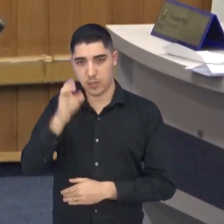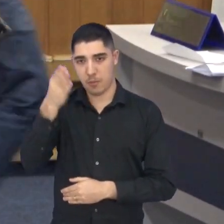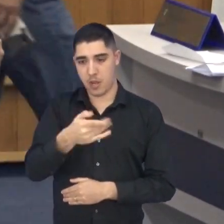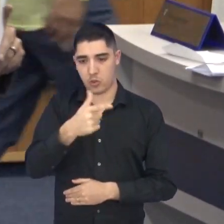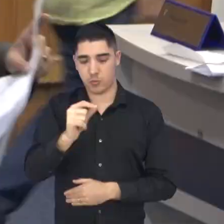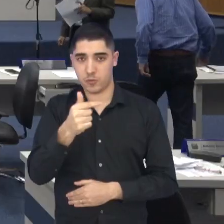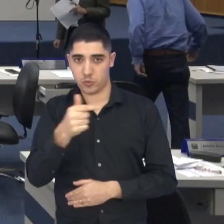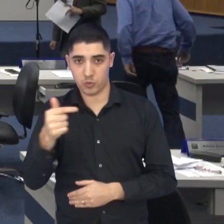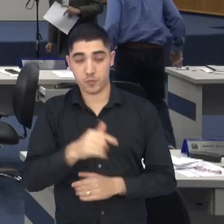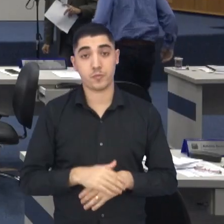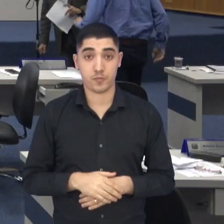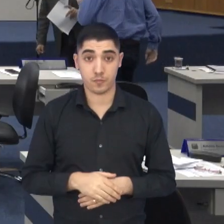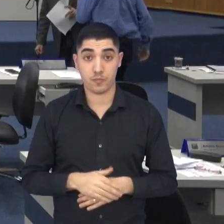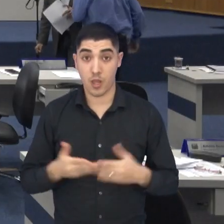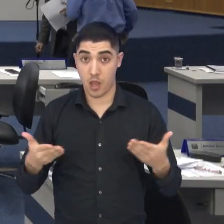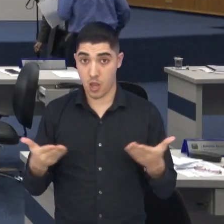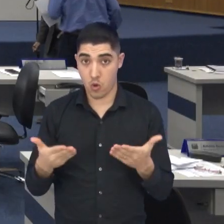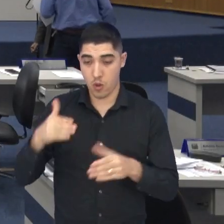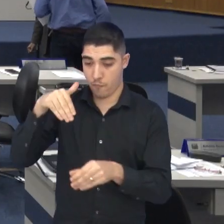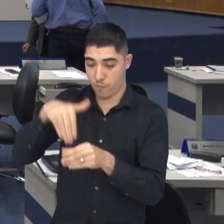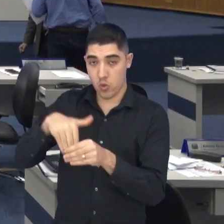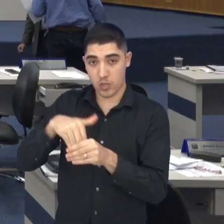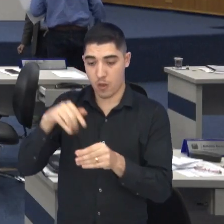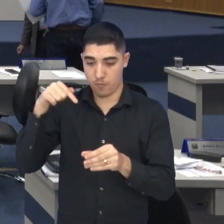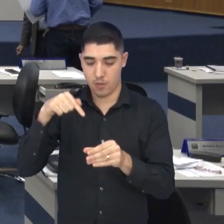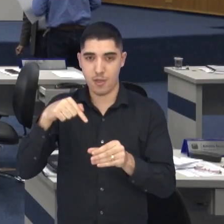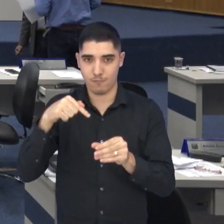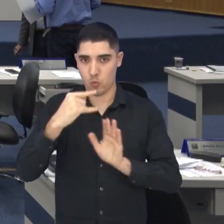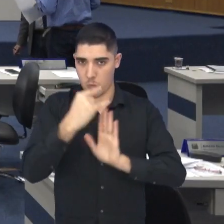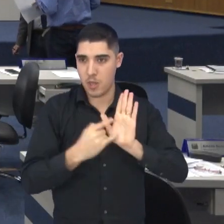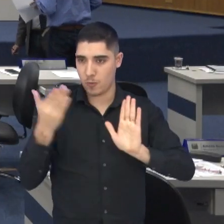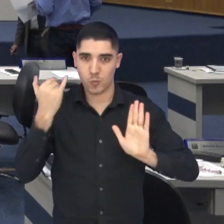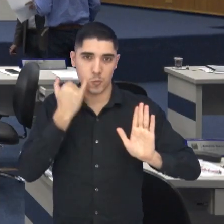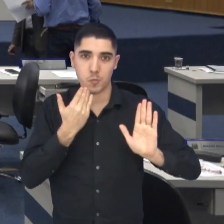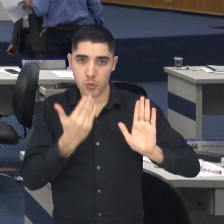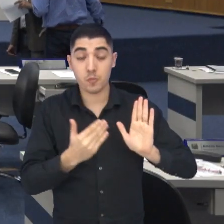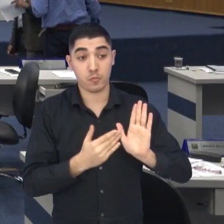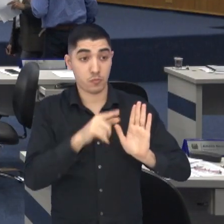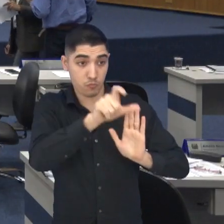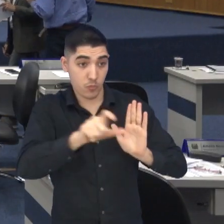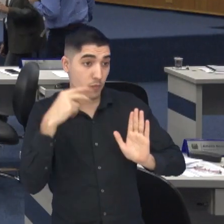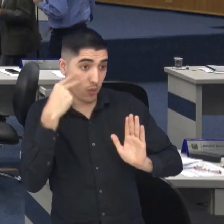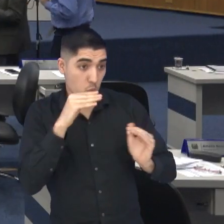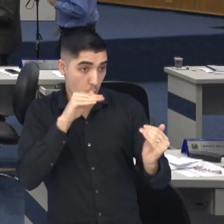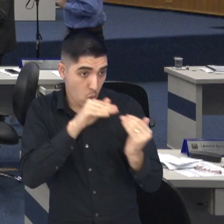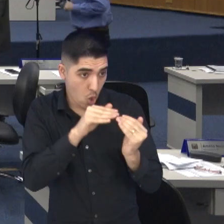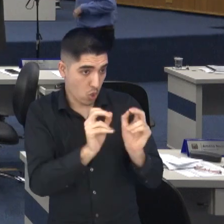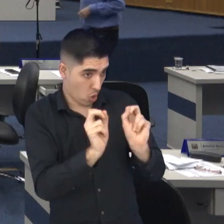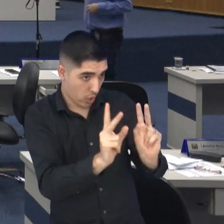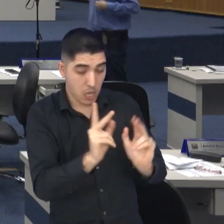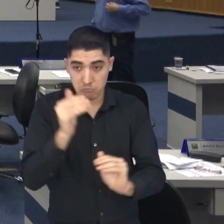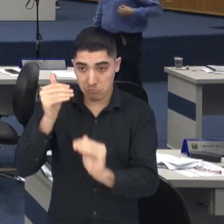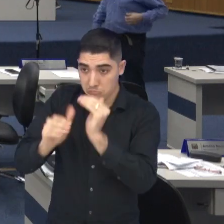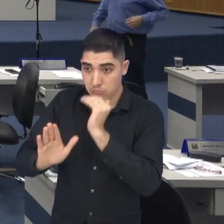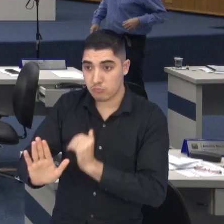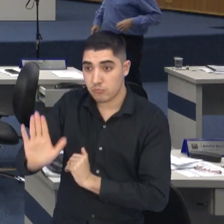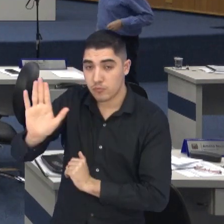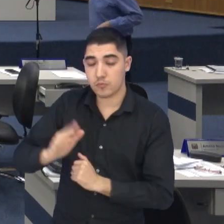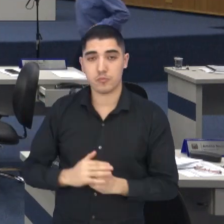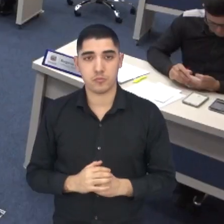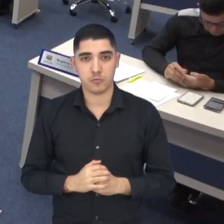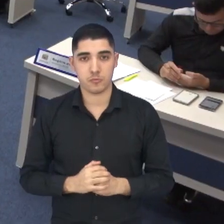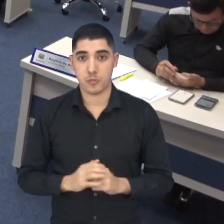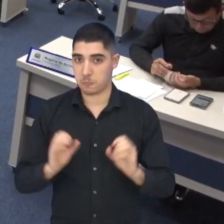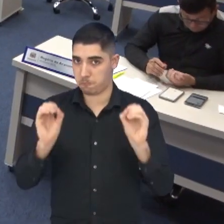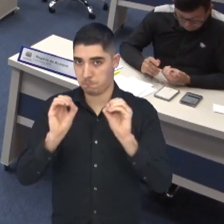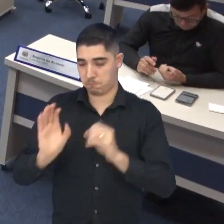12.495/2022. Em votação, o pedido verbal do vereador José Luiz. Vereadores favoráveis, permaneçam como estão. Os contrários se